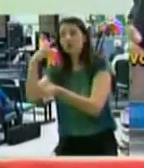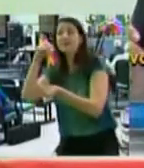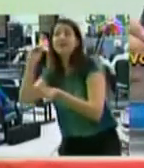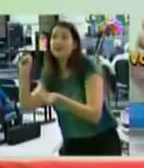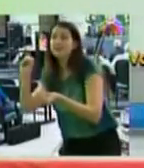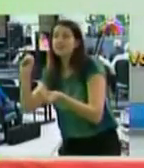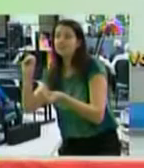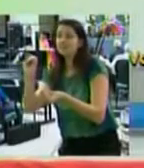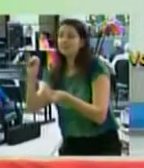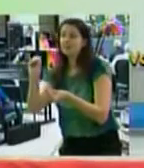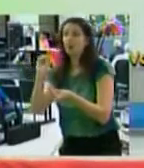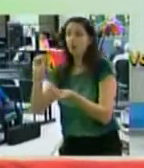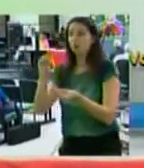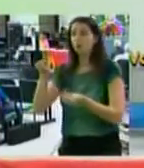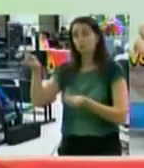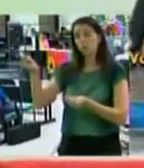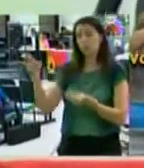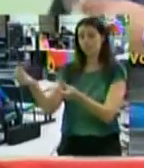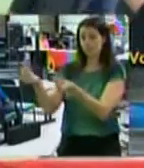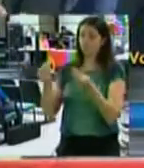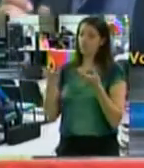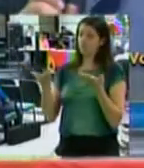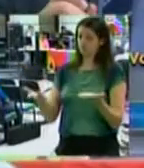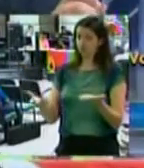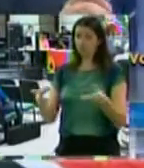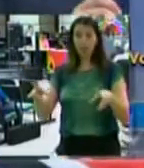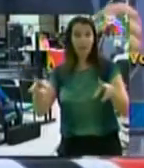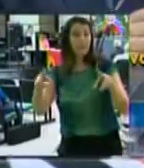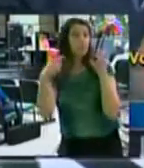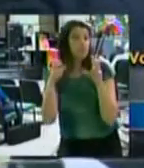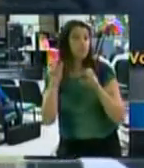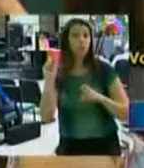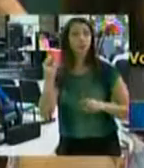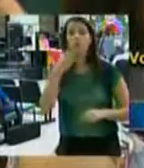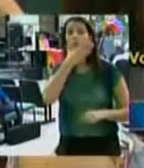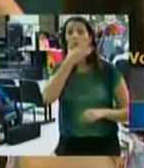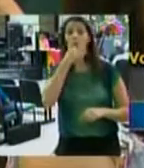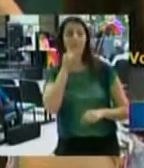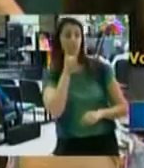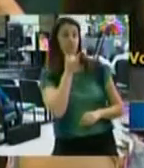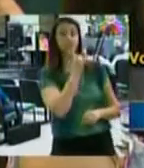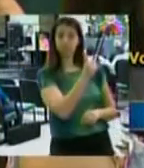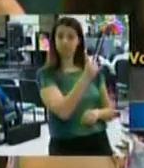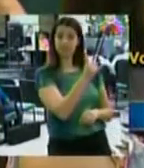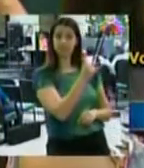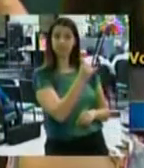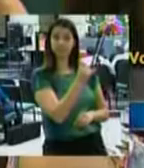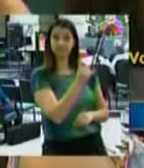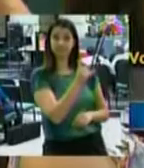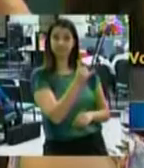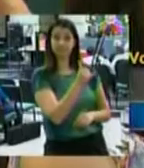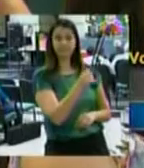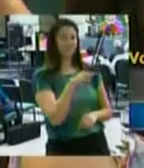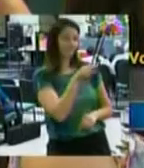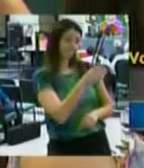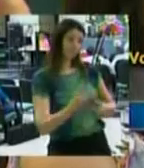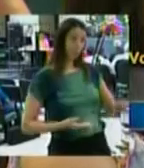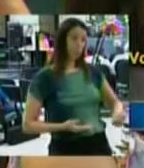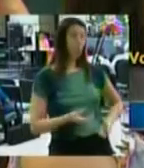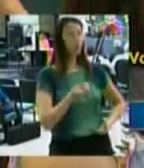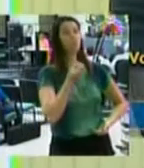daquilo que o Senhor me entregou. Percebam o que o Senhor diz para esse servo. Servo